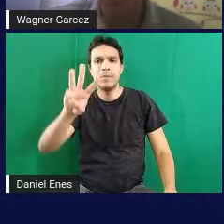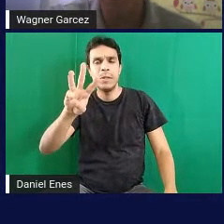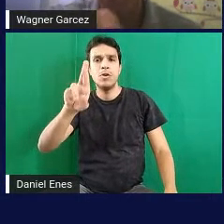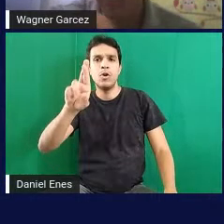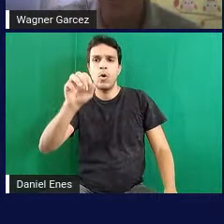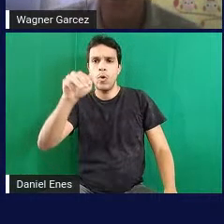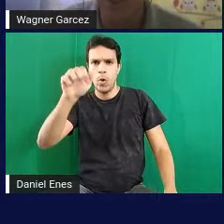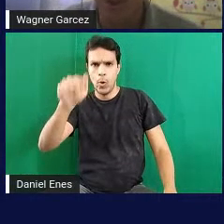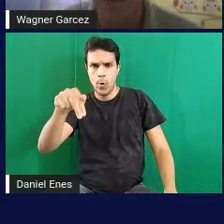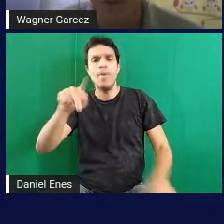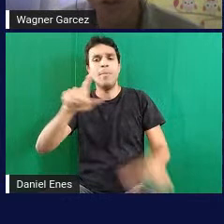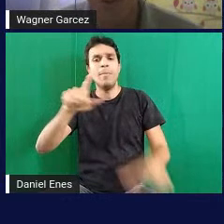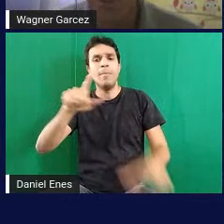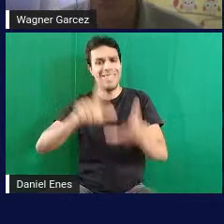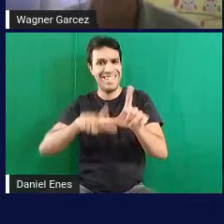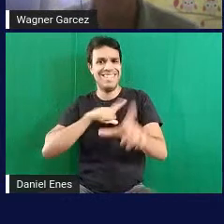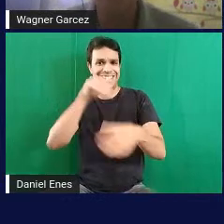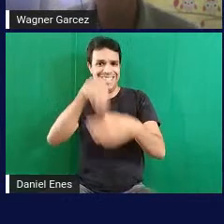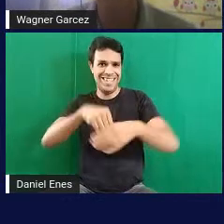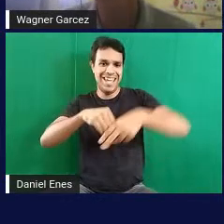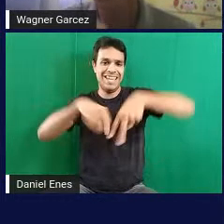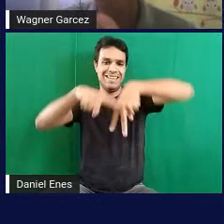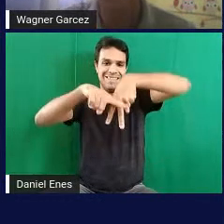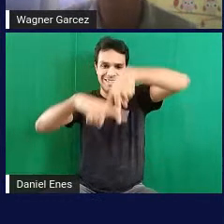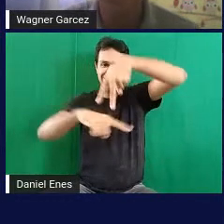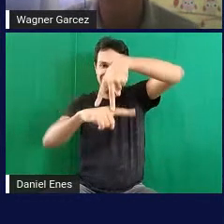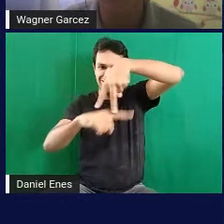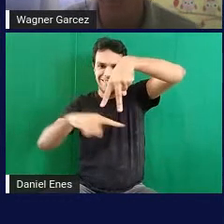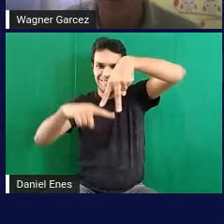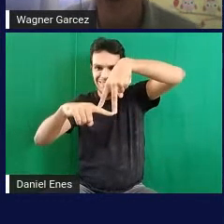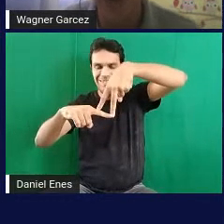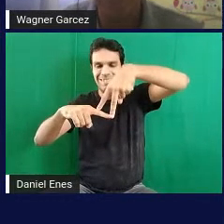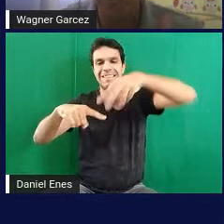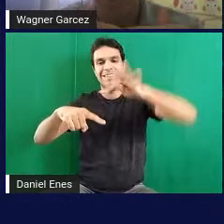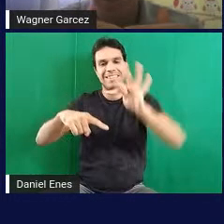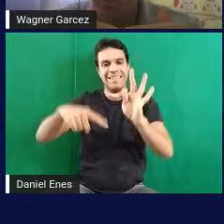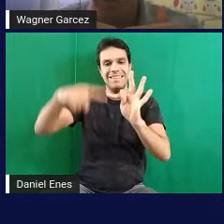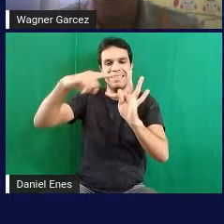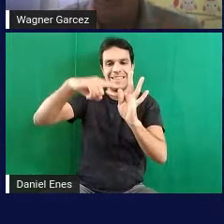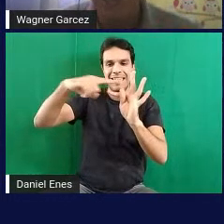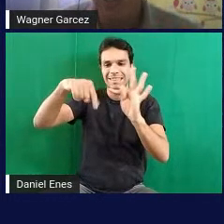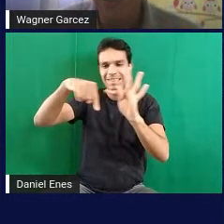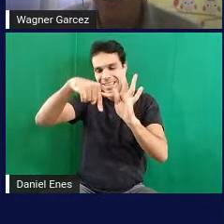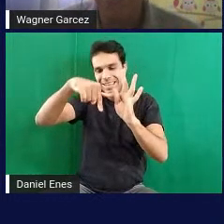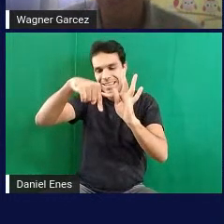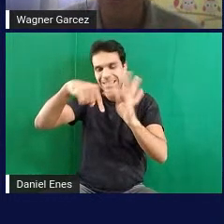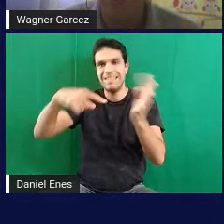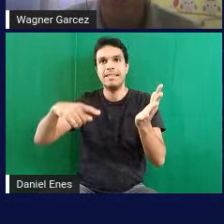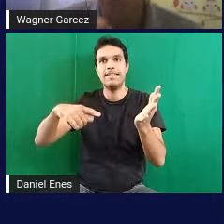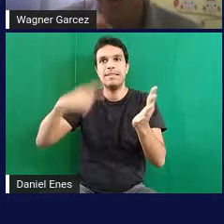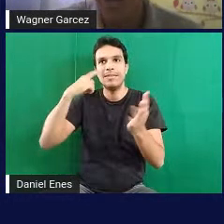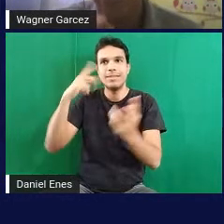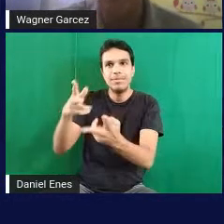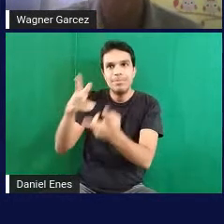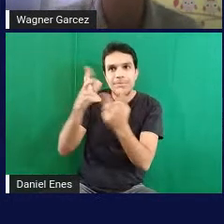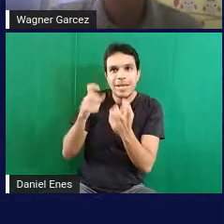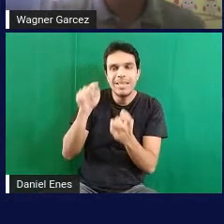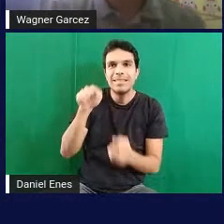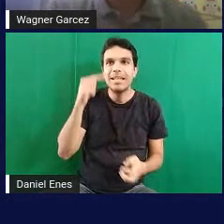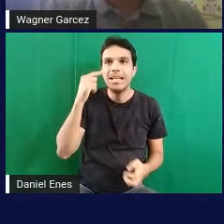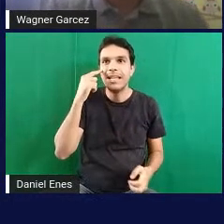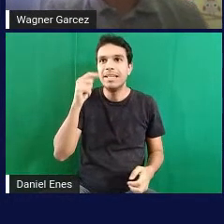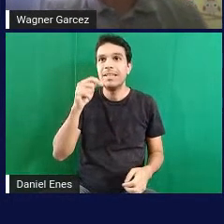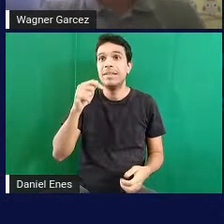A primeira frase ali eu botei, fontes com serifa. Se você perceber lá no final do F, tem uns tracinhos no S.